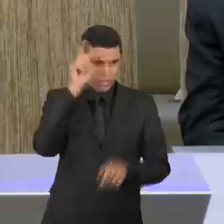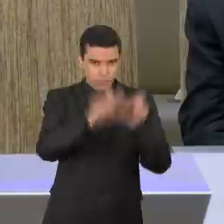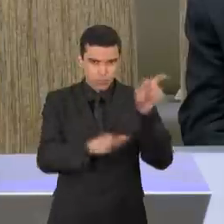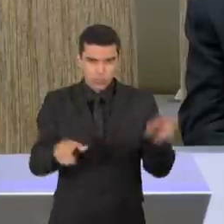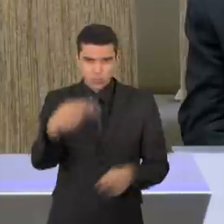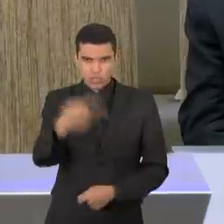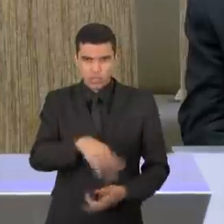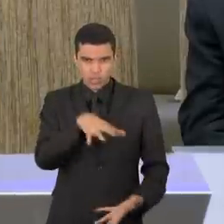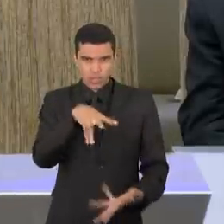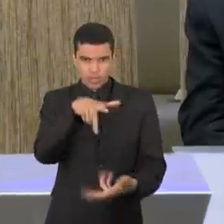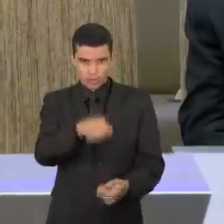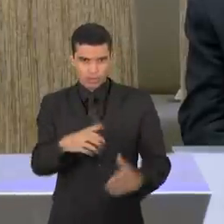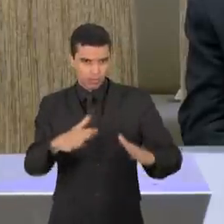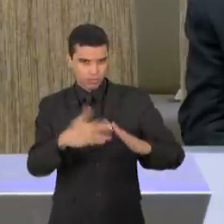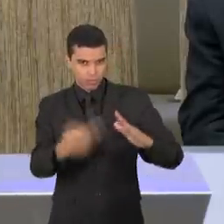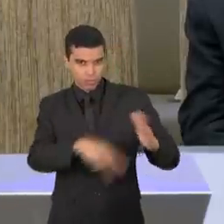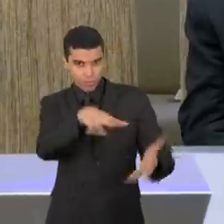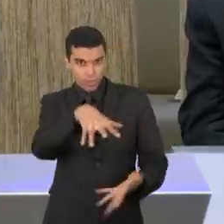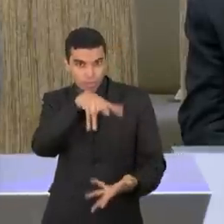não.